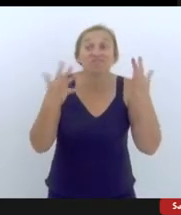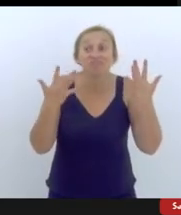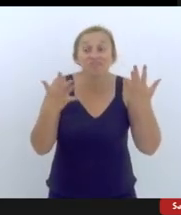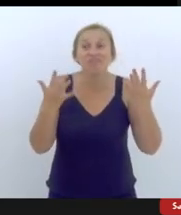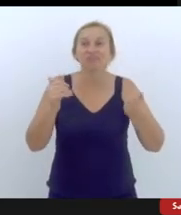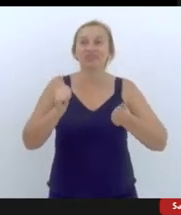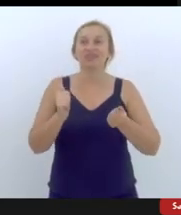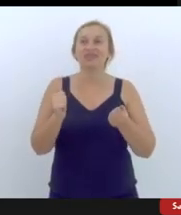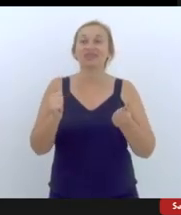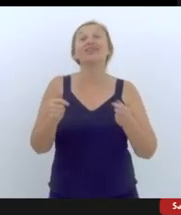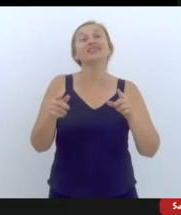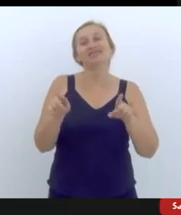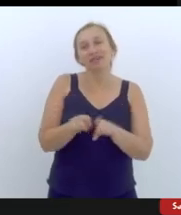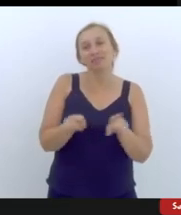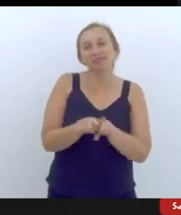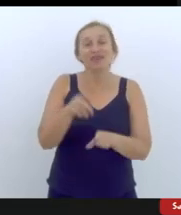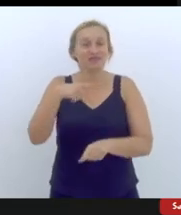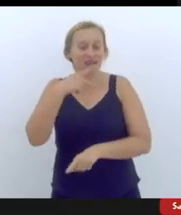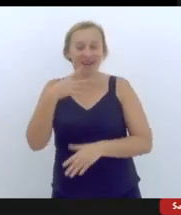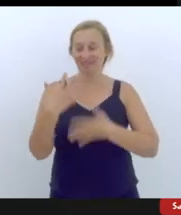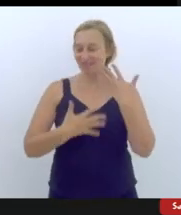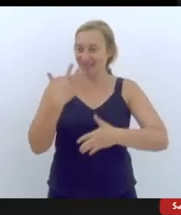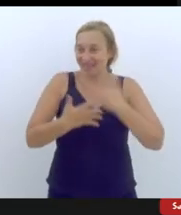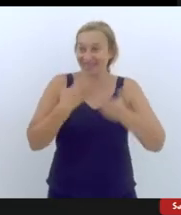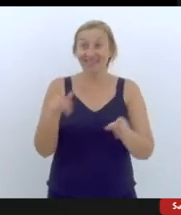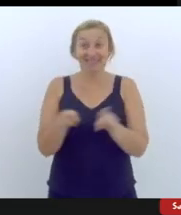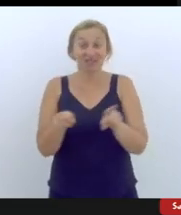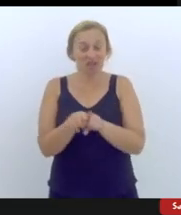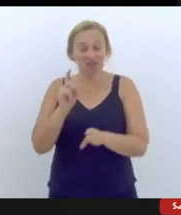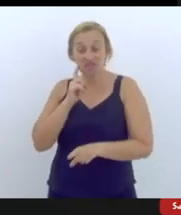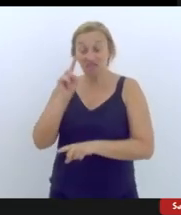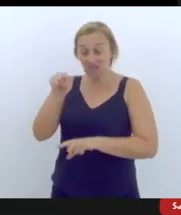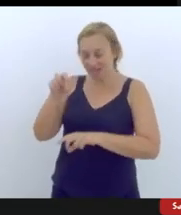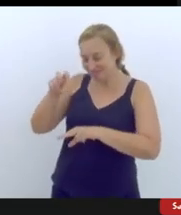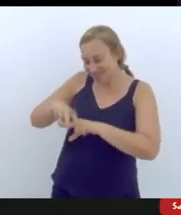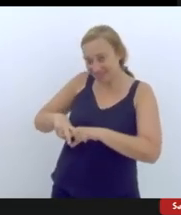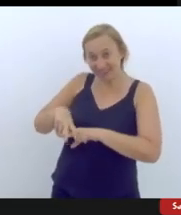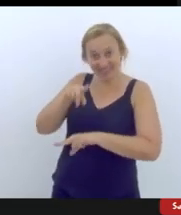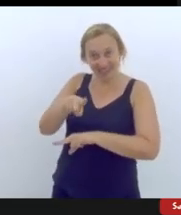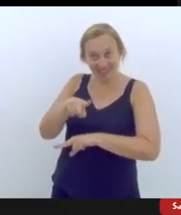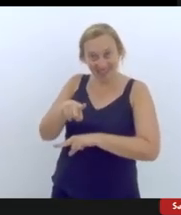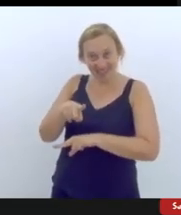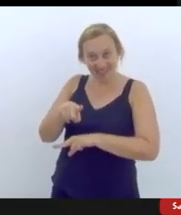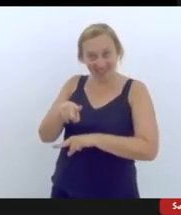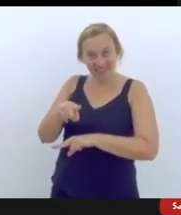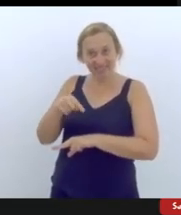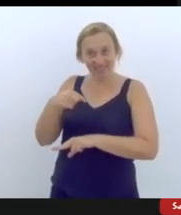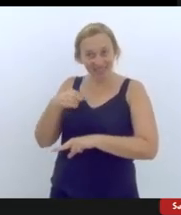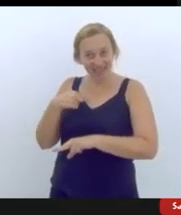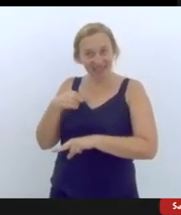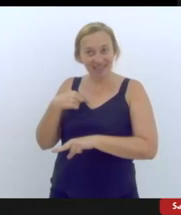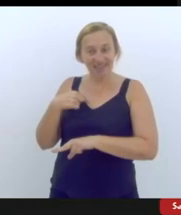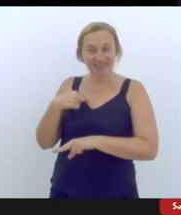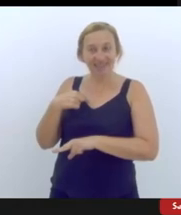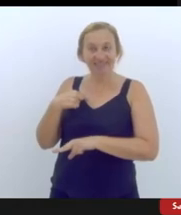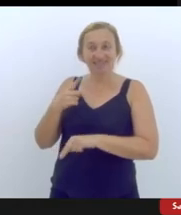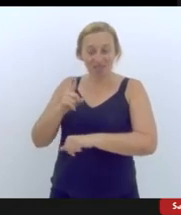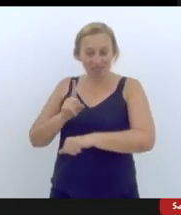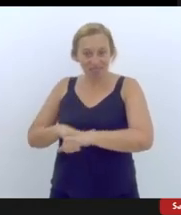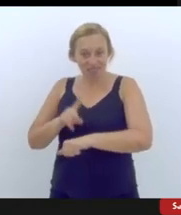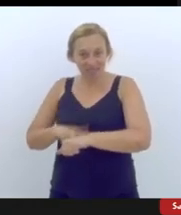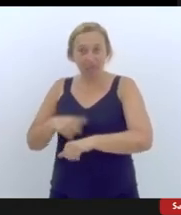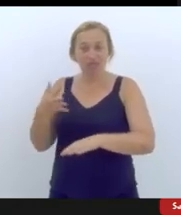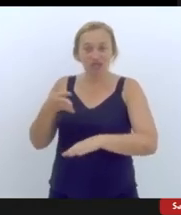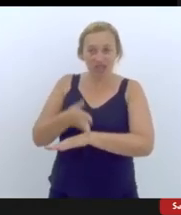parabenizá-la e de dizer da minha alegria também de vê-la sentada aí. Não deu tempo eu chegar aí na sessão